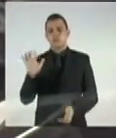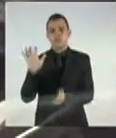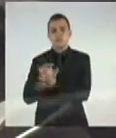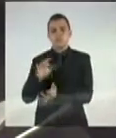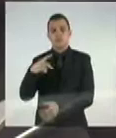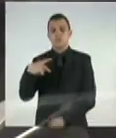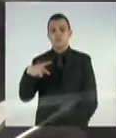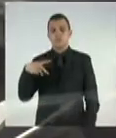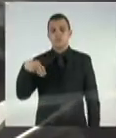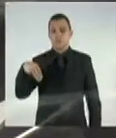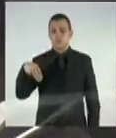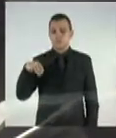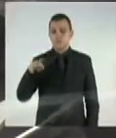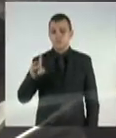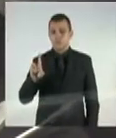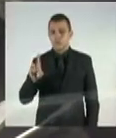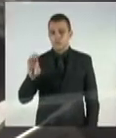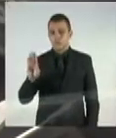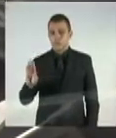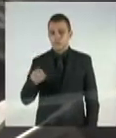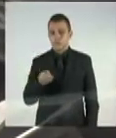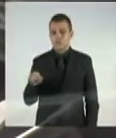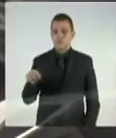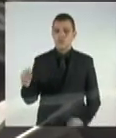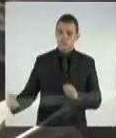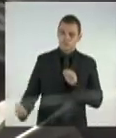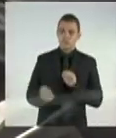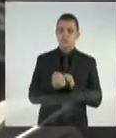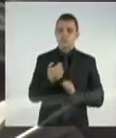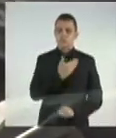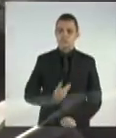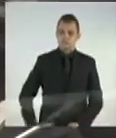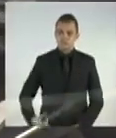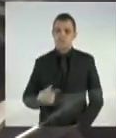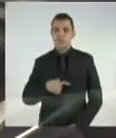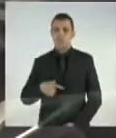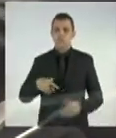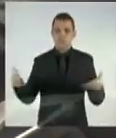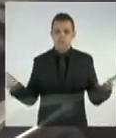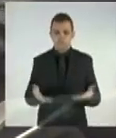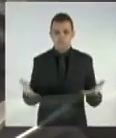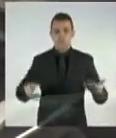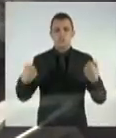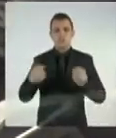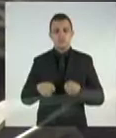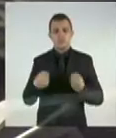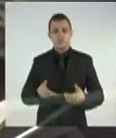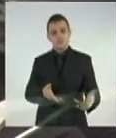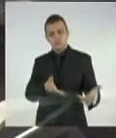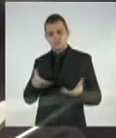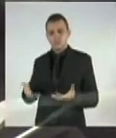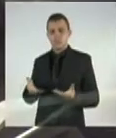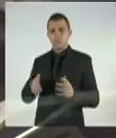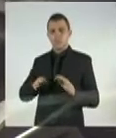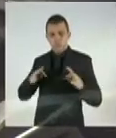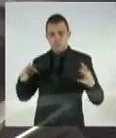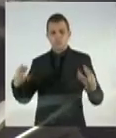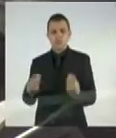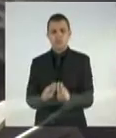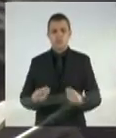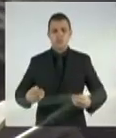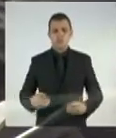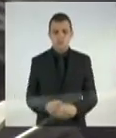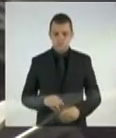parte e que estiveram junto e que estão junto nesse governo. Agora é hora de chamar todos. E não só a